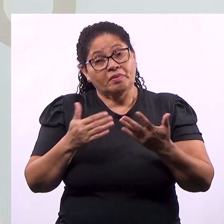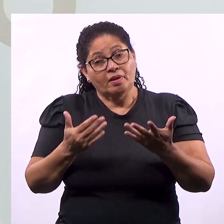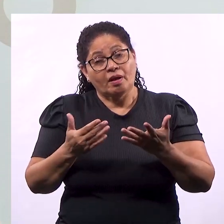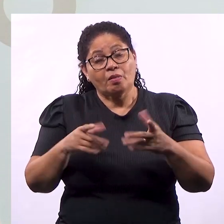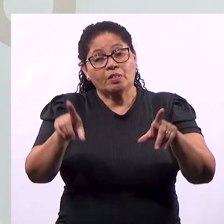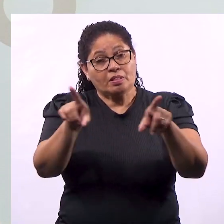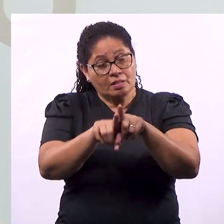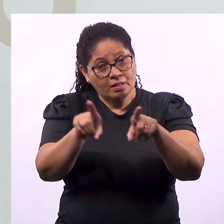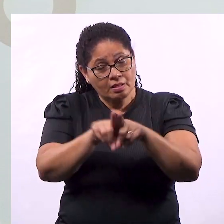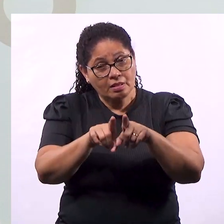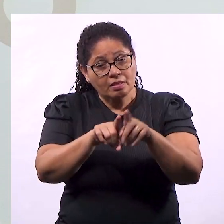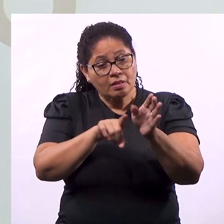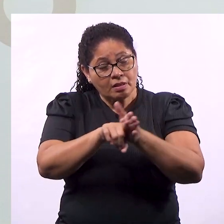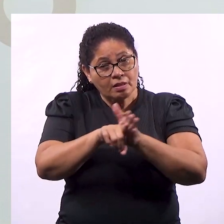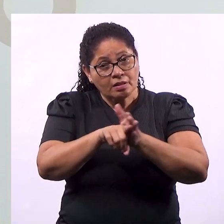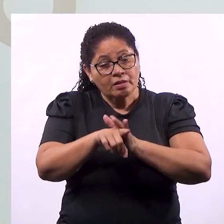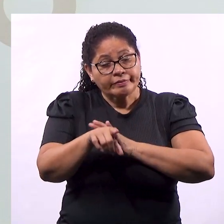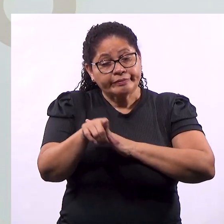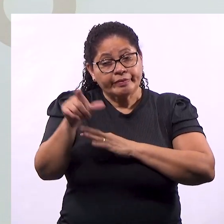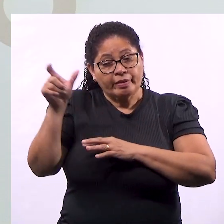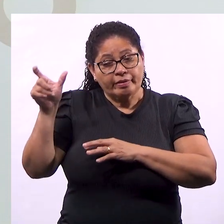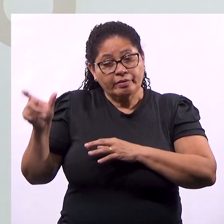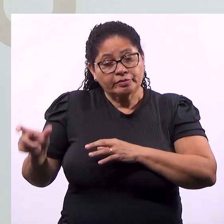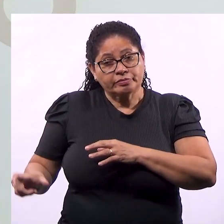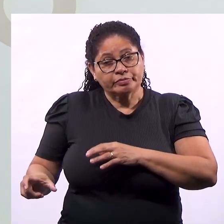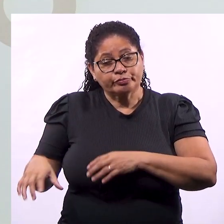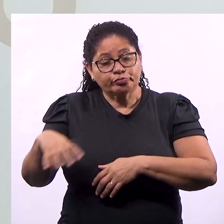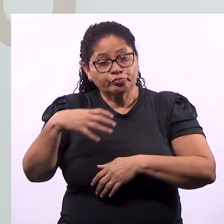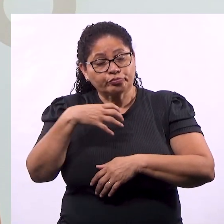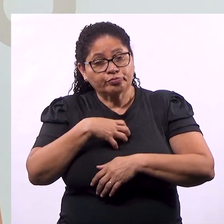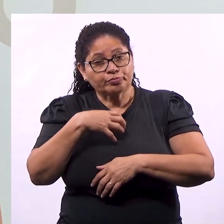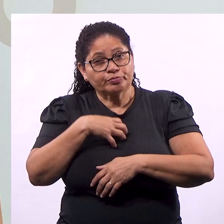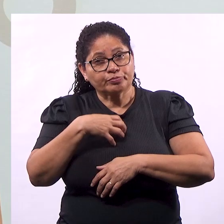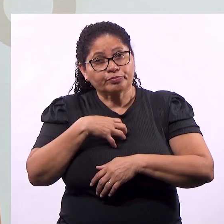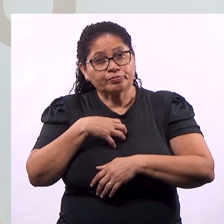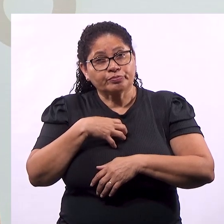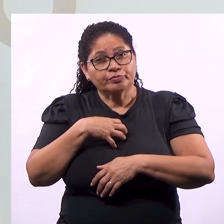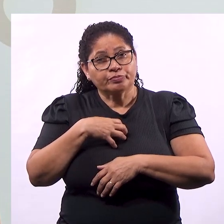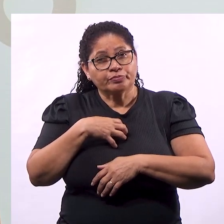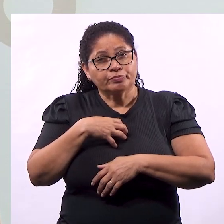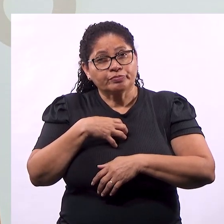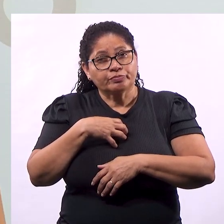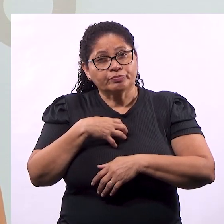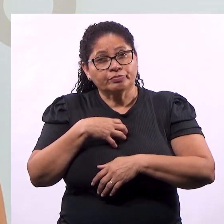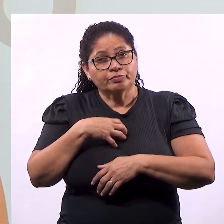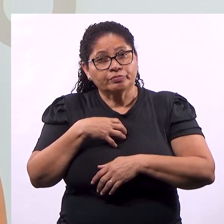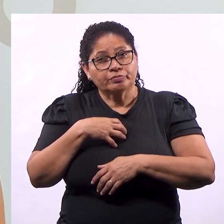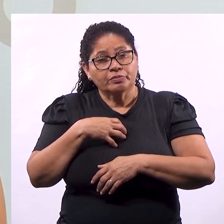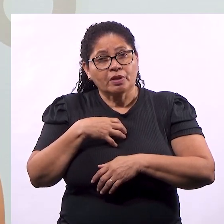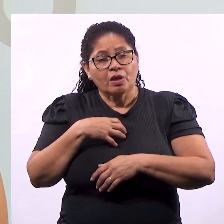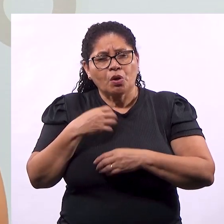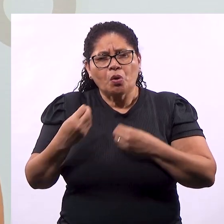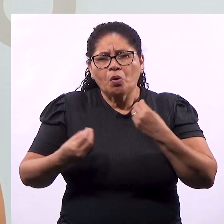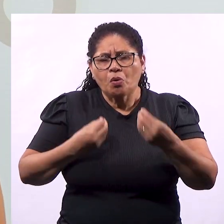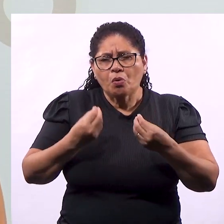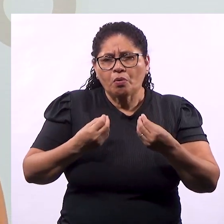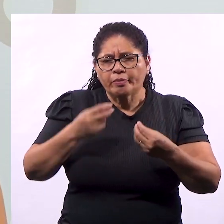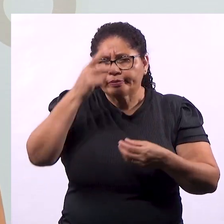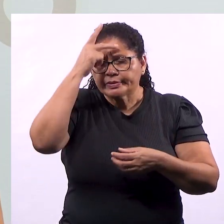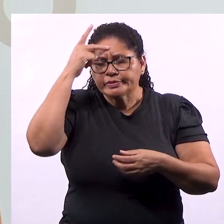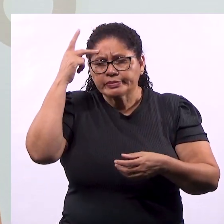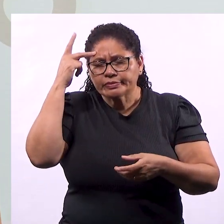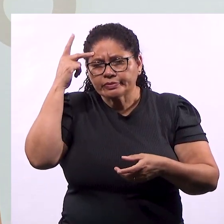embora também haja o diagnóstico da pessoa no sentido do Em que em que etapa